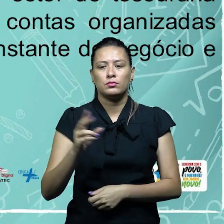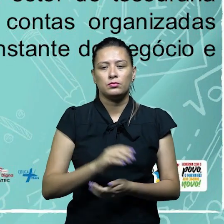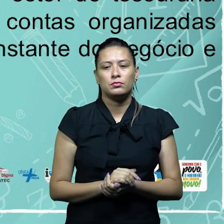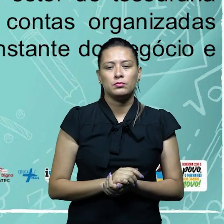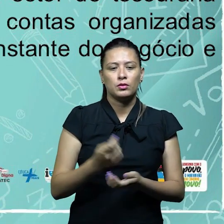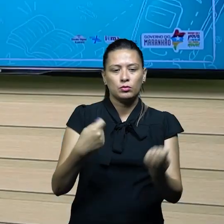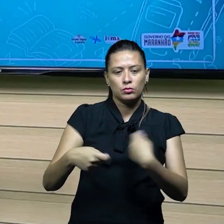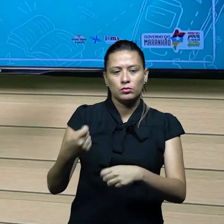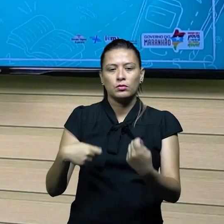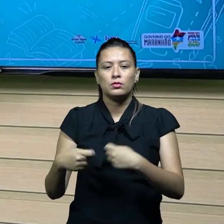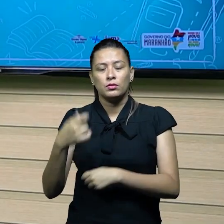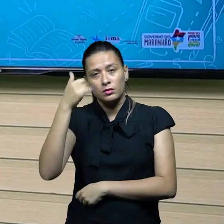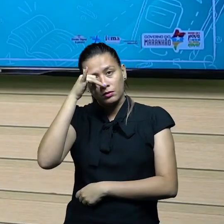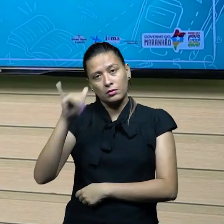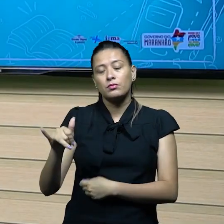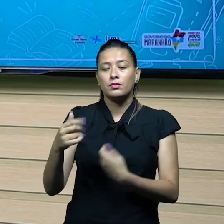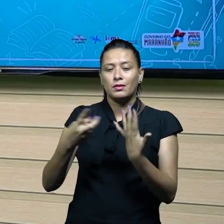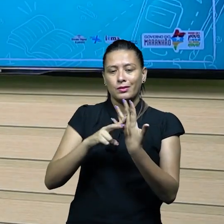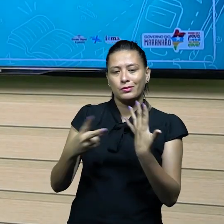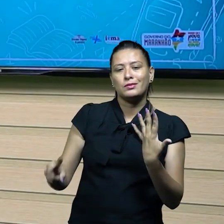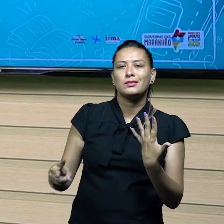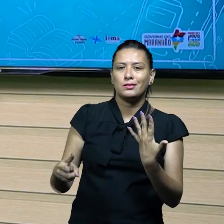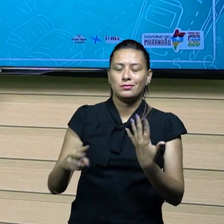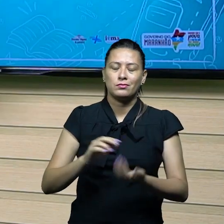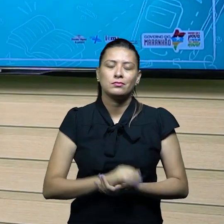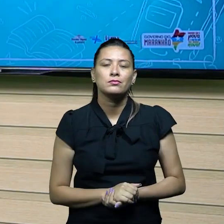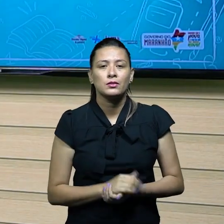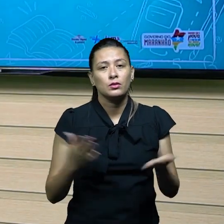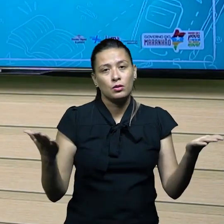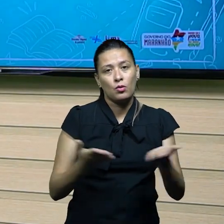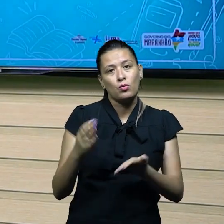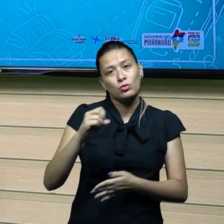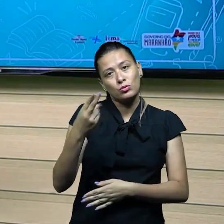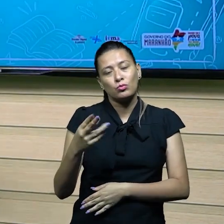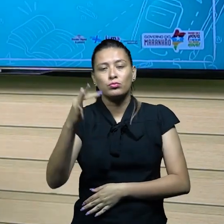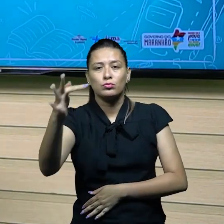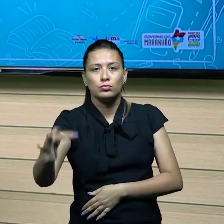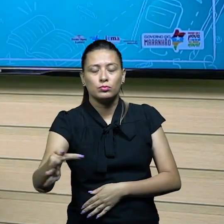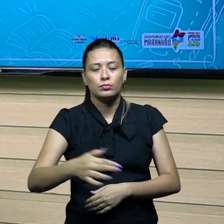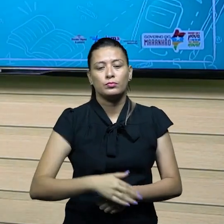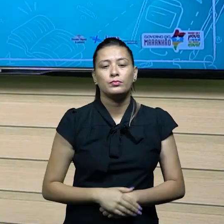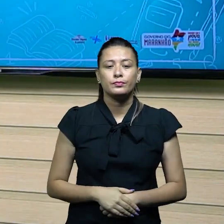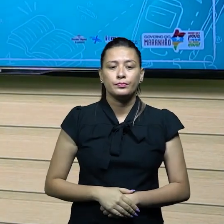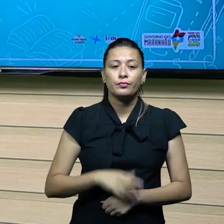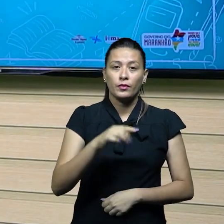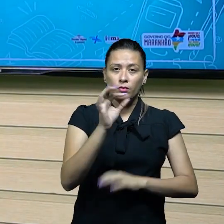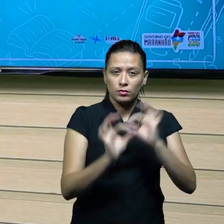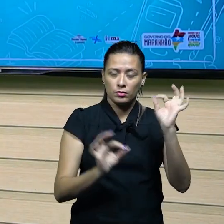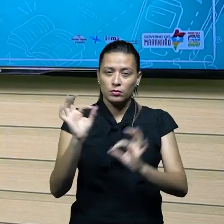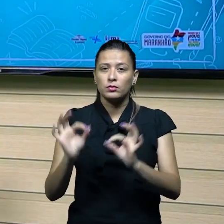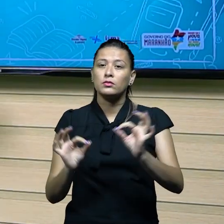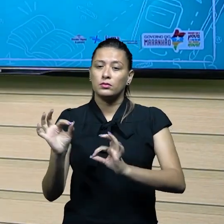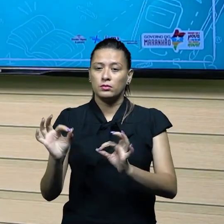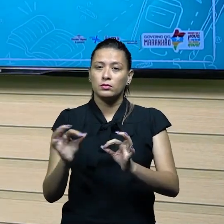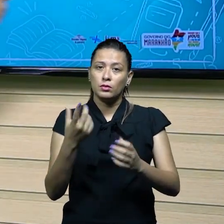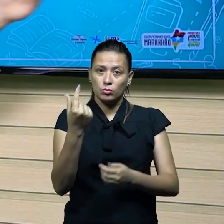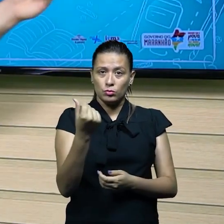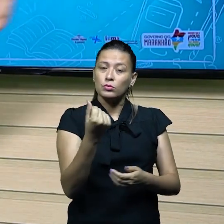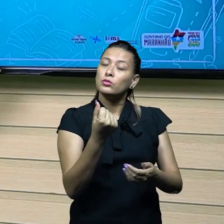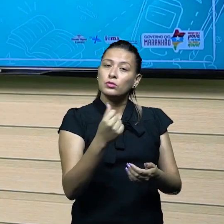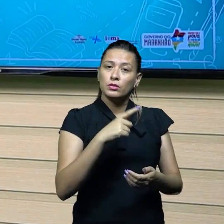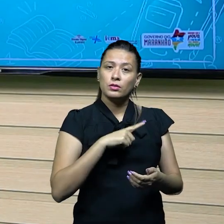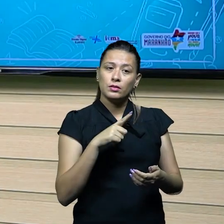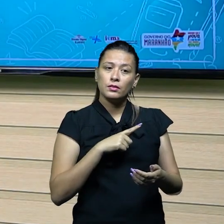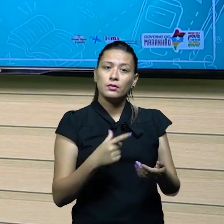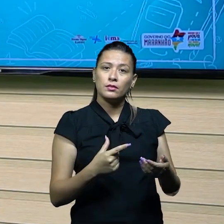curto e longo prazo. Então eu tenho esse controle da tesouraria, do meu fluxo de caixa, onde ele vai me garantir, a partir do momento que eu controlo muito bem feito, eu organizo